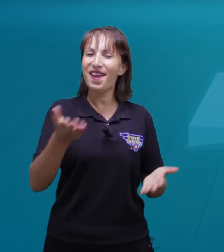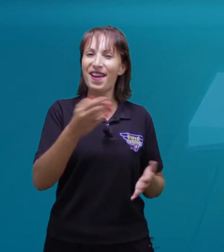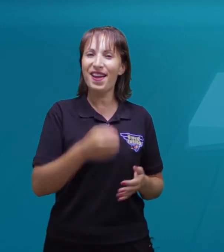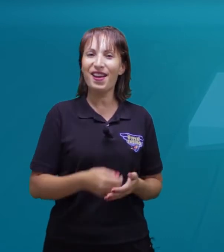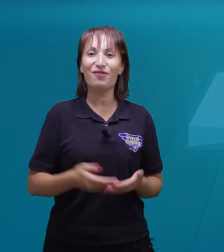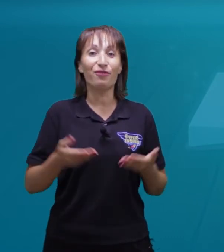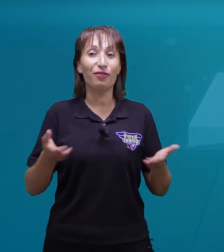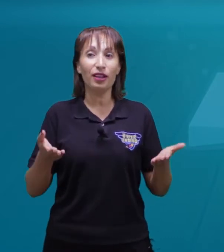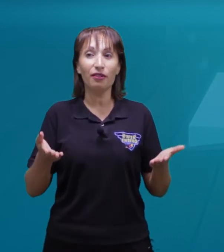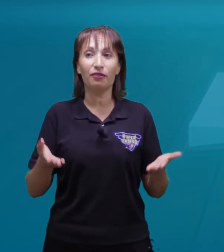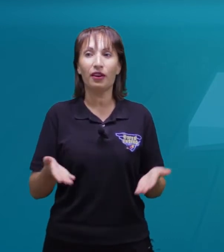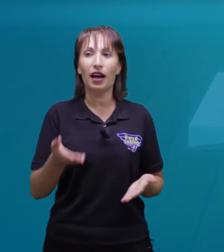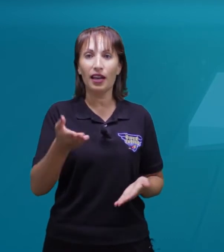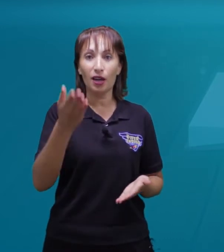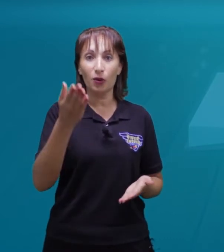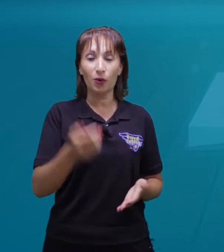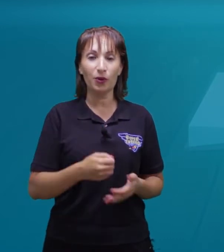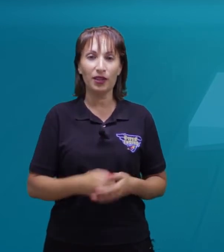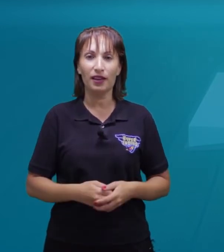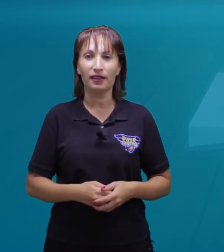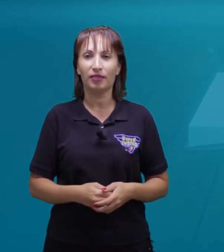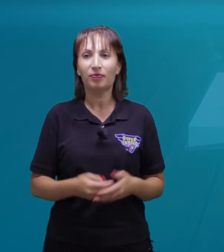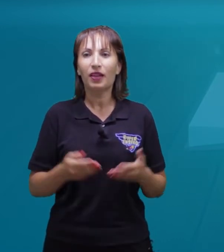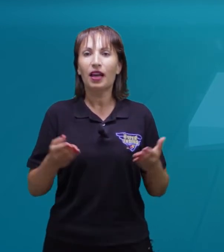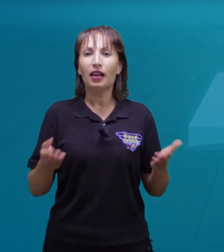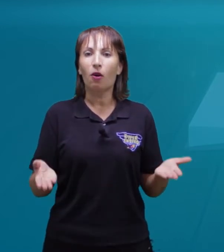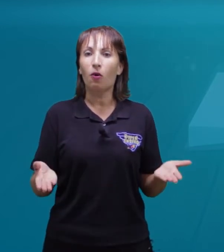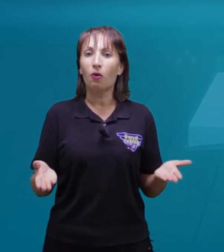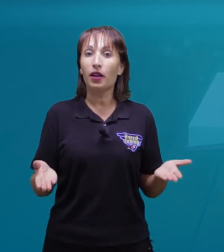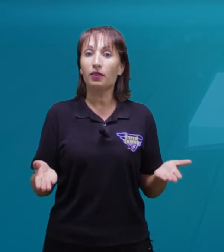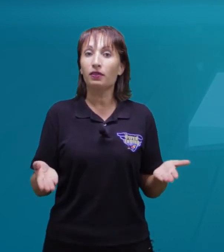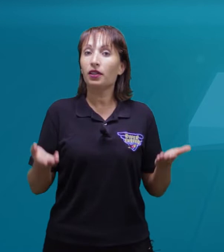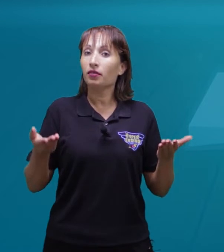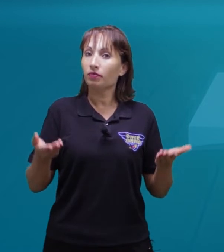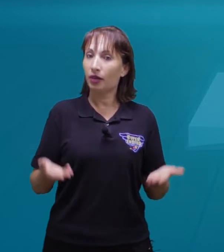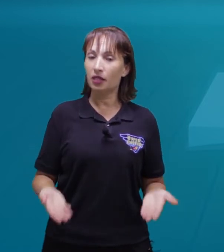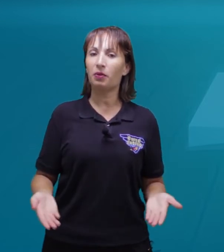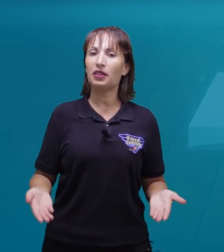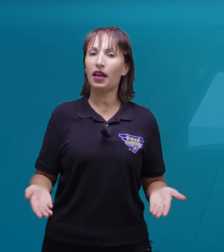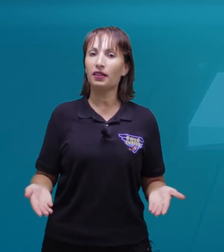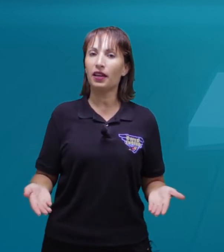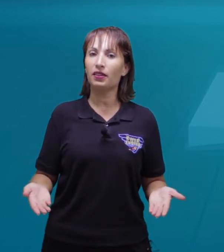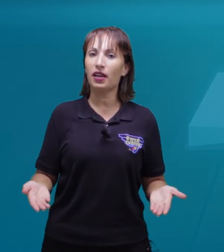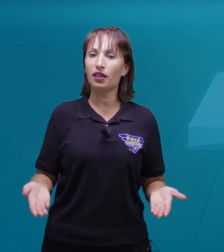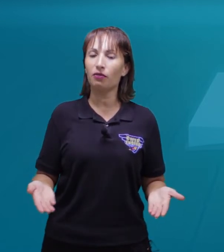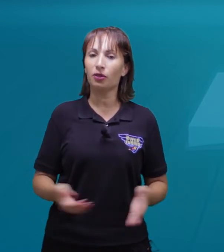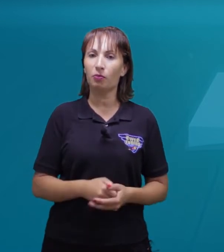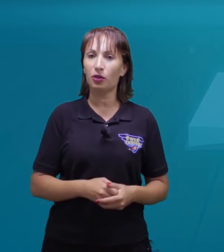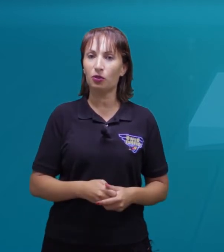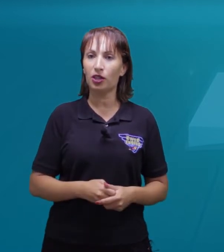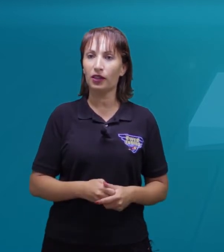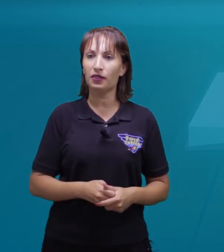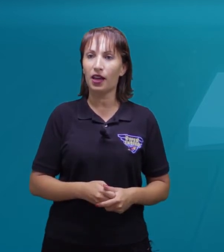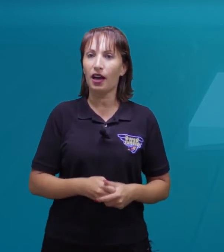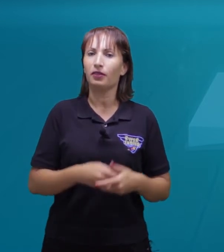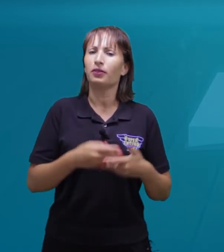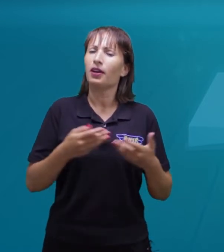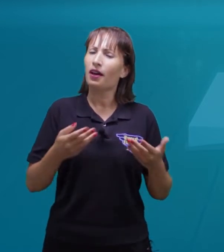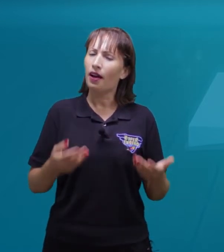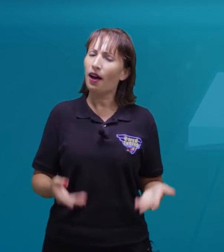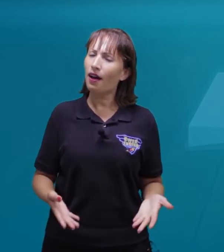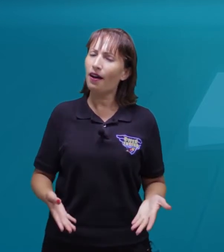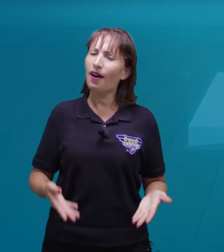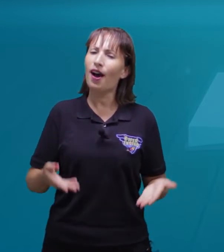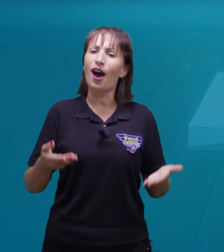a ai viva Aleluia ou ainda para expressar a idéia de alívio depois de um dia